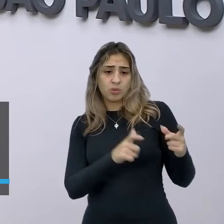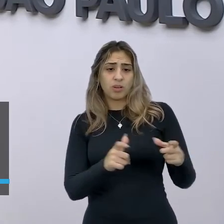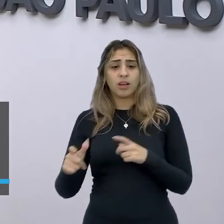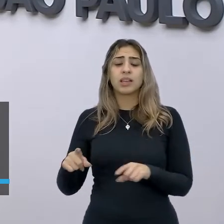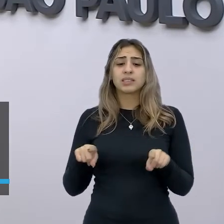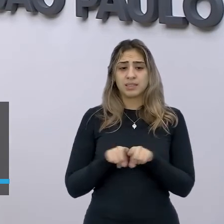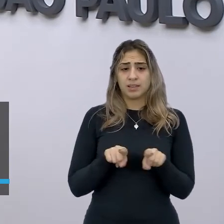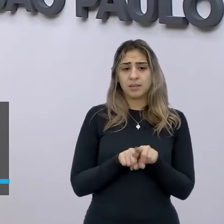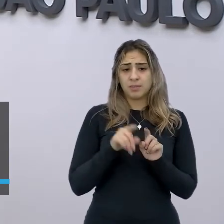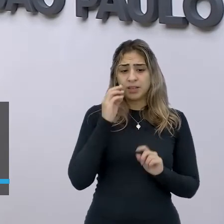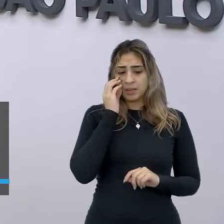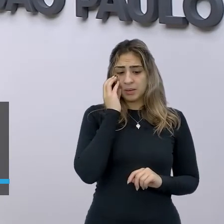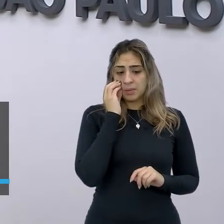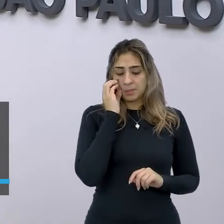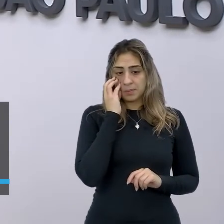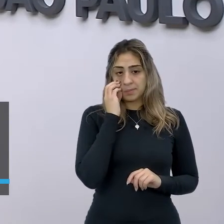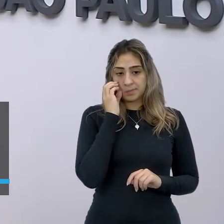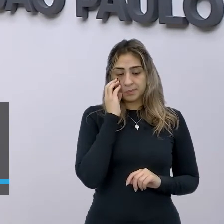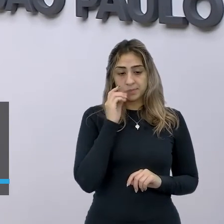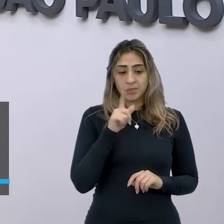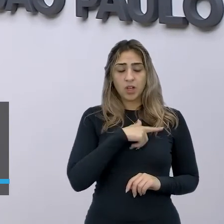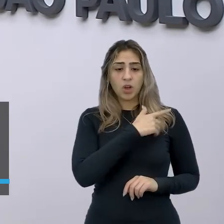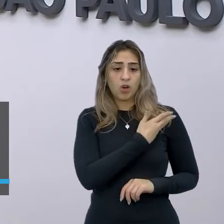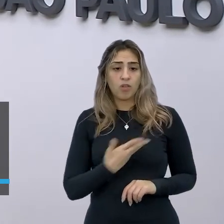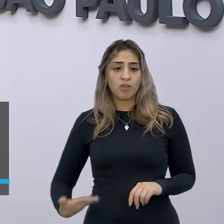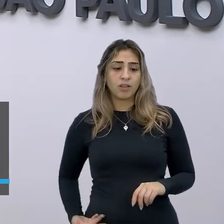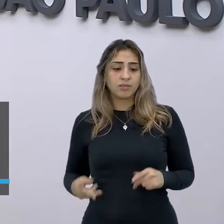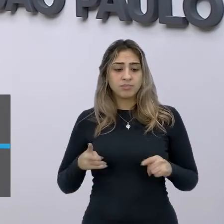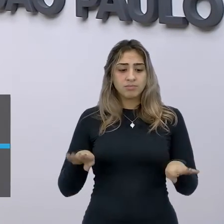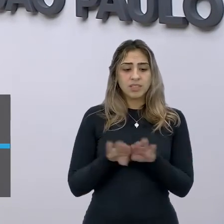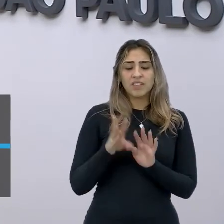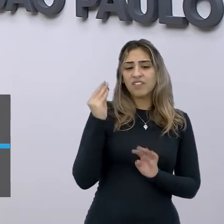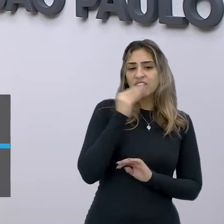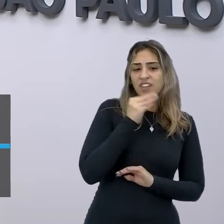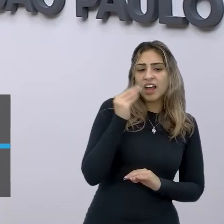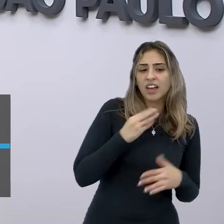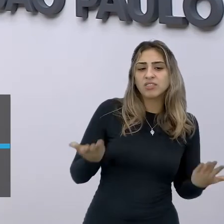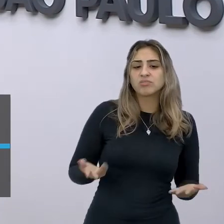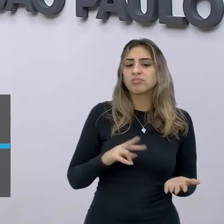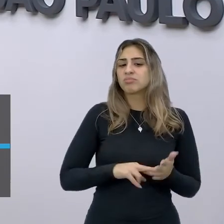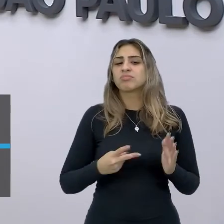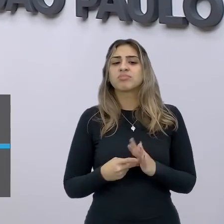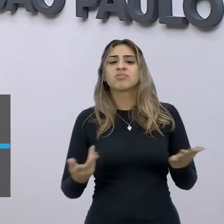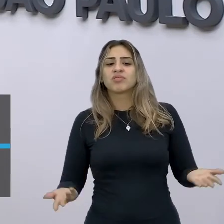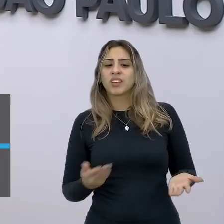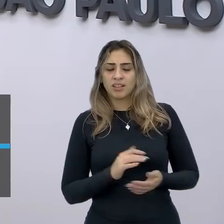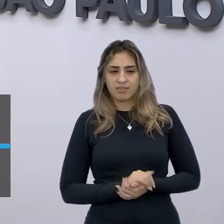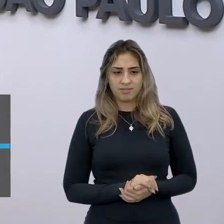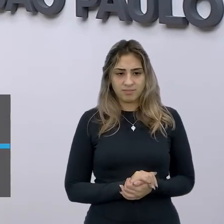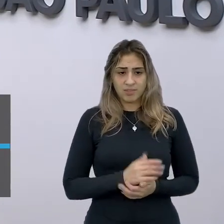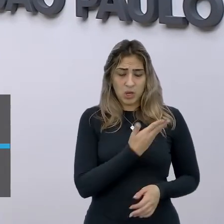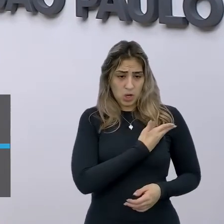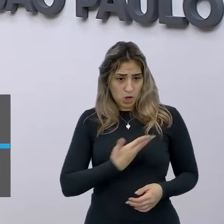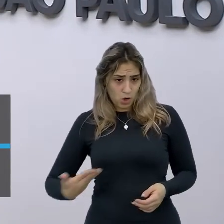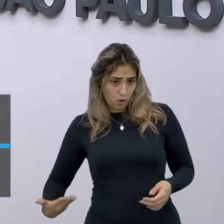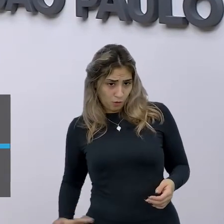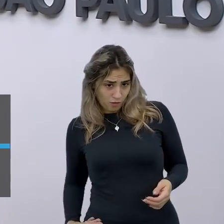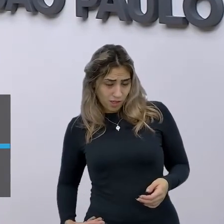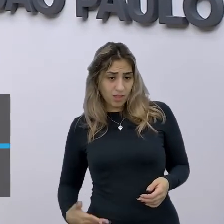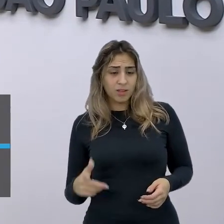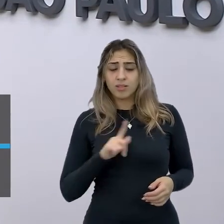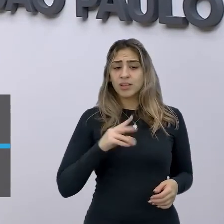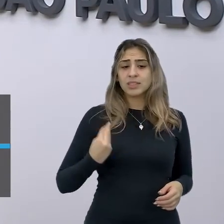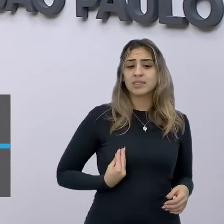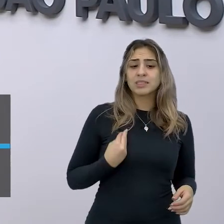também que o governo ele está sendo muito frágil, né? Ou seja, o governo,